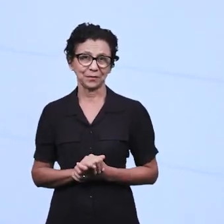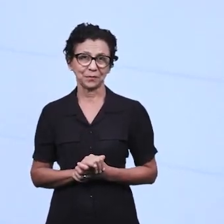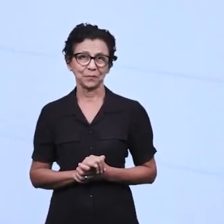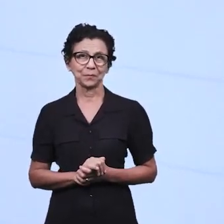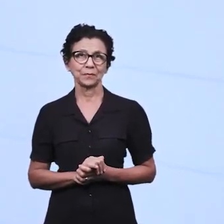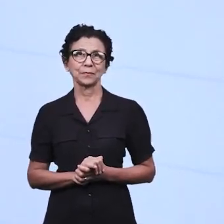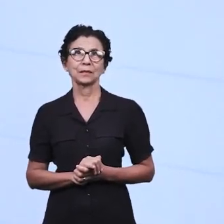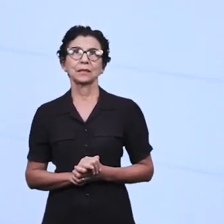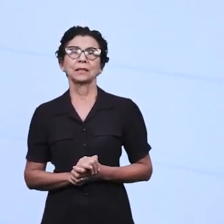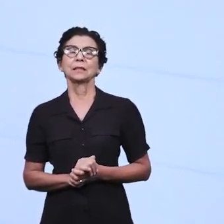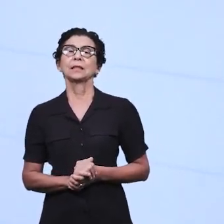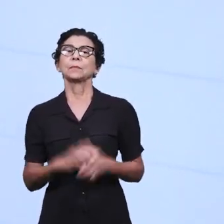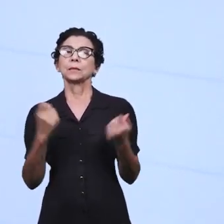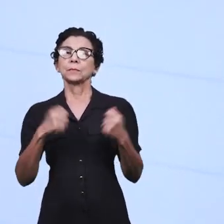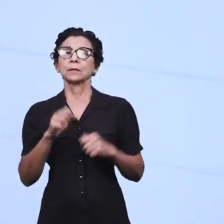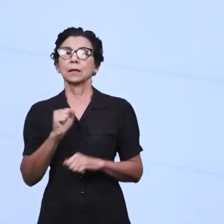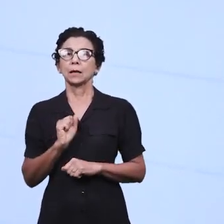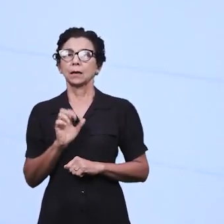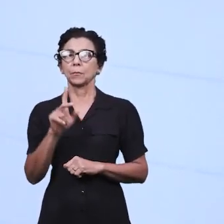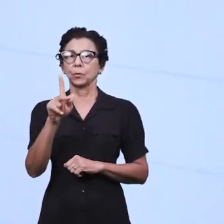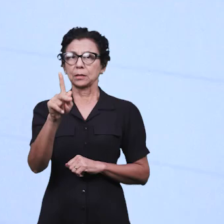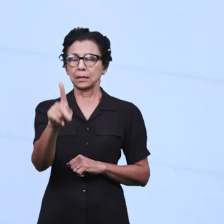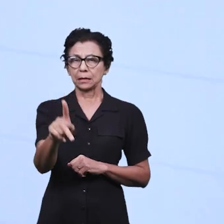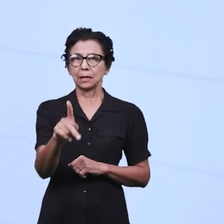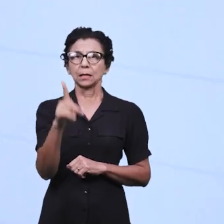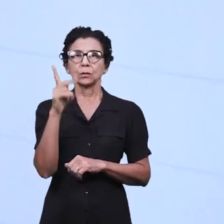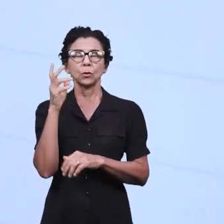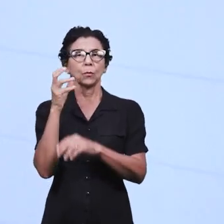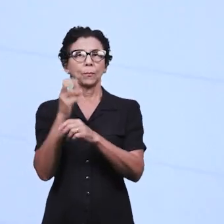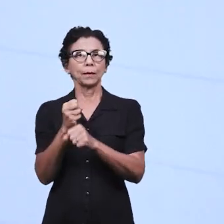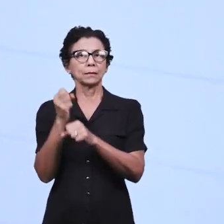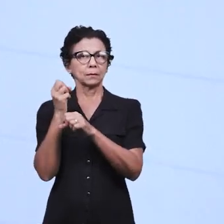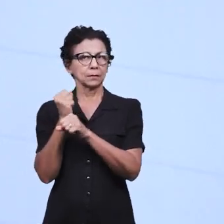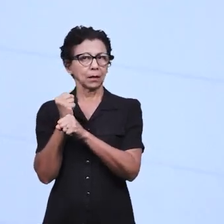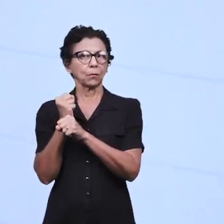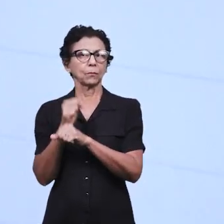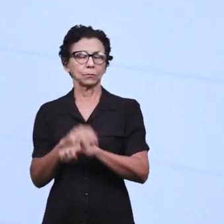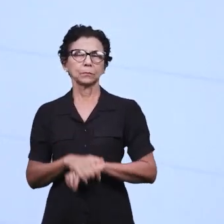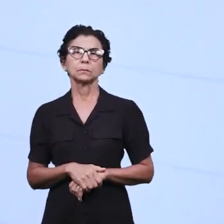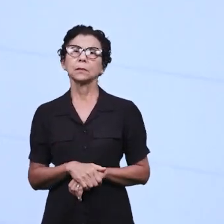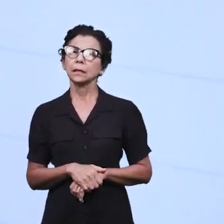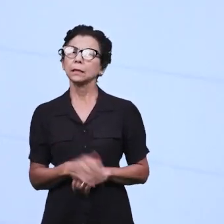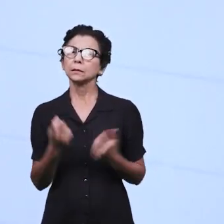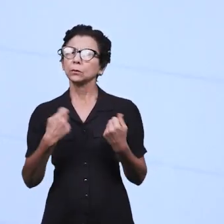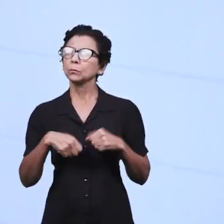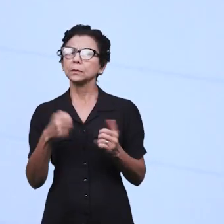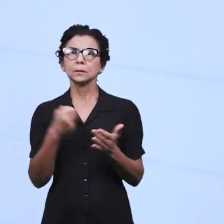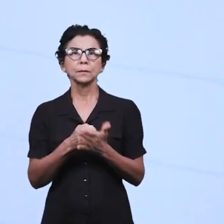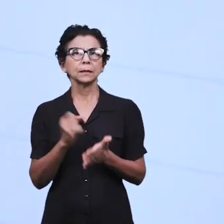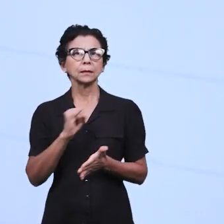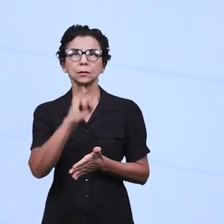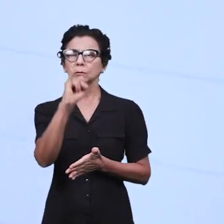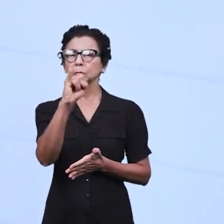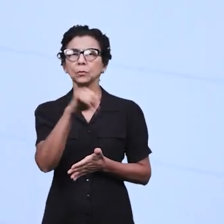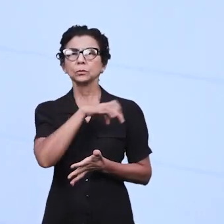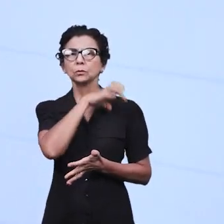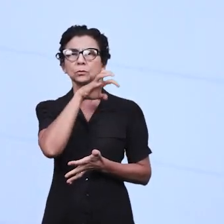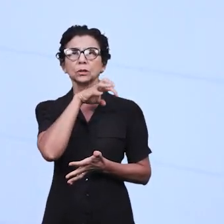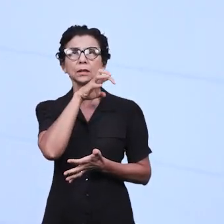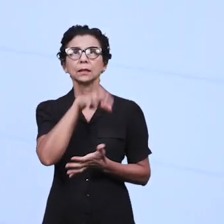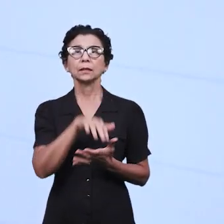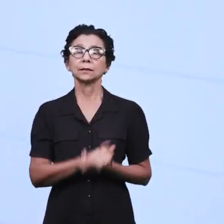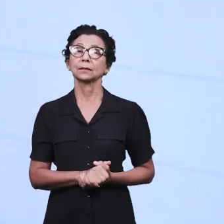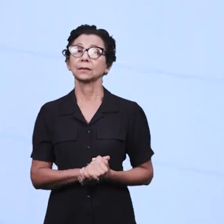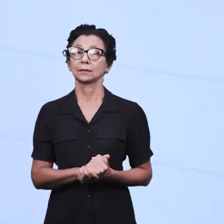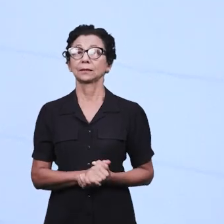Tem que ser aposentado. Tem que ser aposentado ou pensionista. Ela tem direito à isenção de imposto de renda. Isso acaba trazendo um benefício